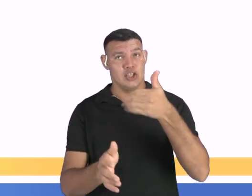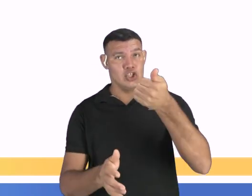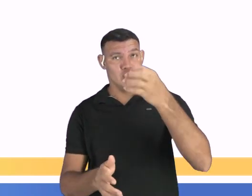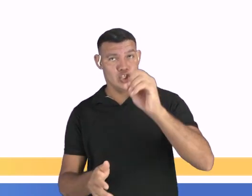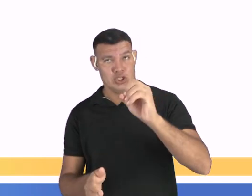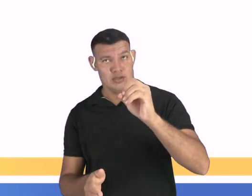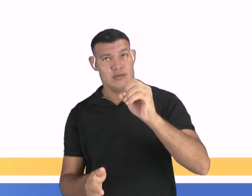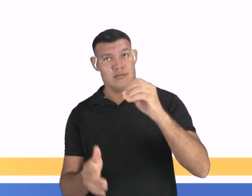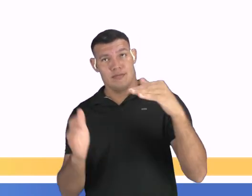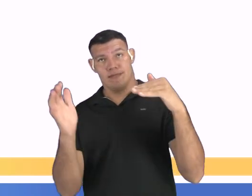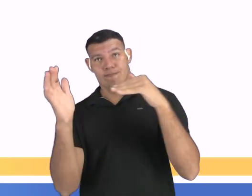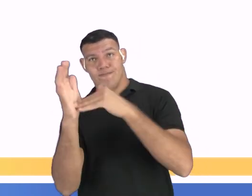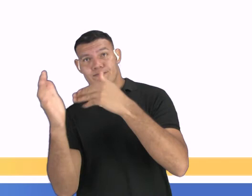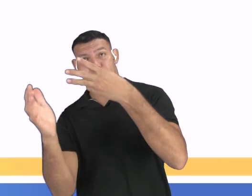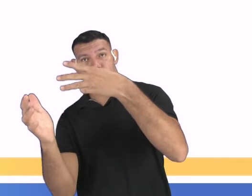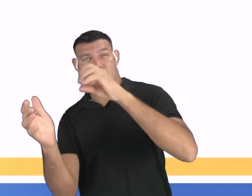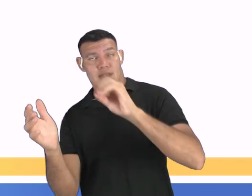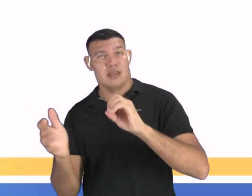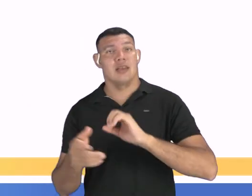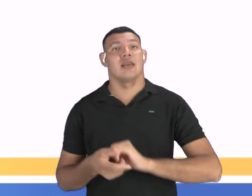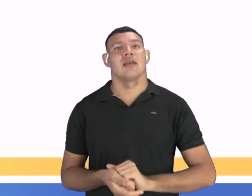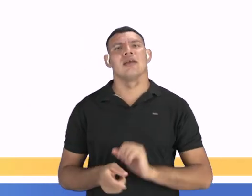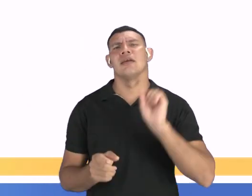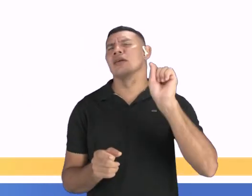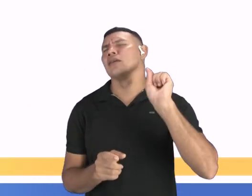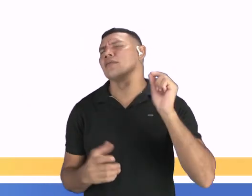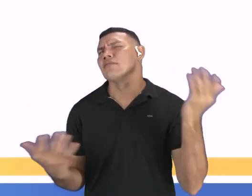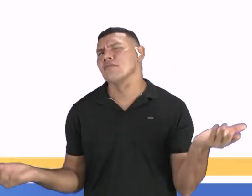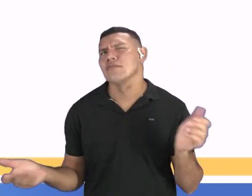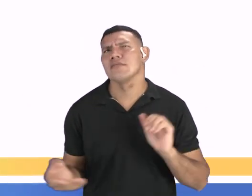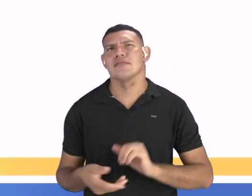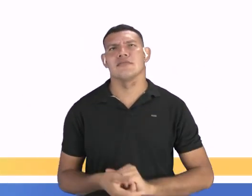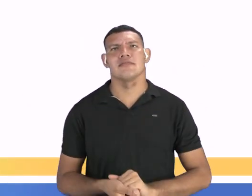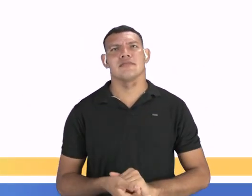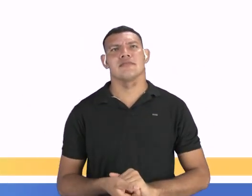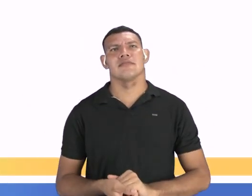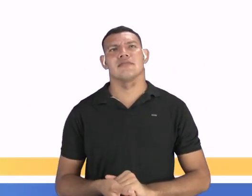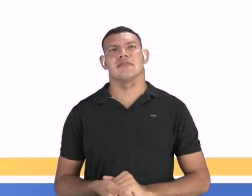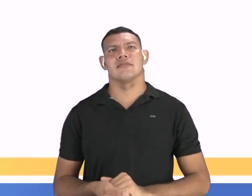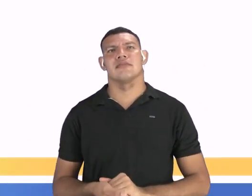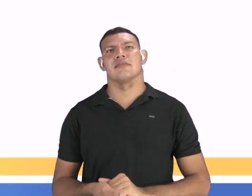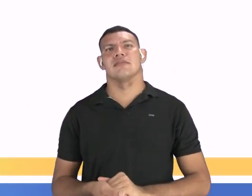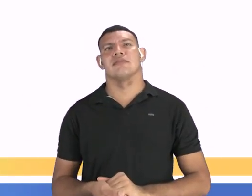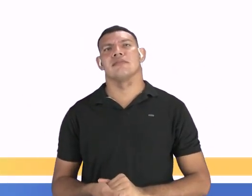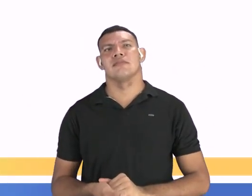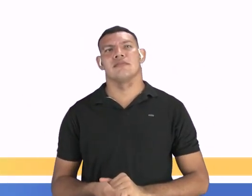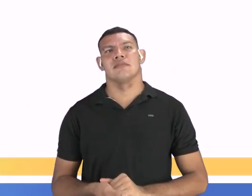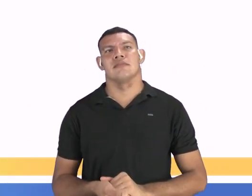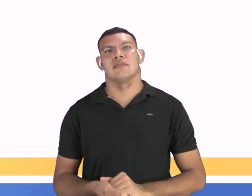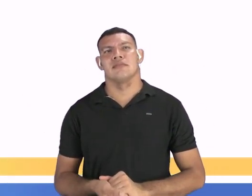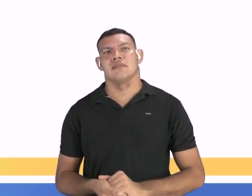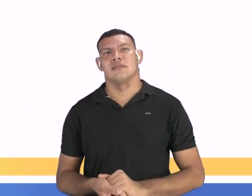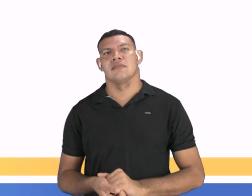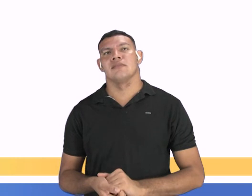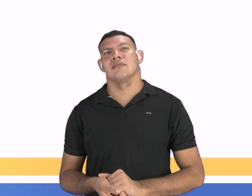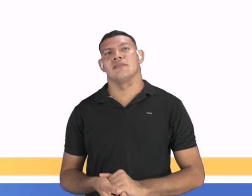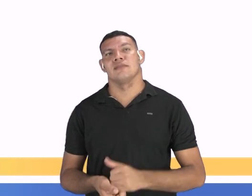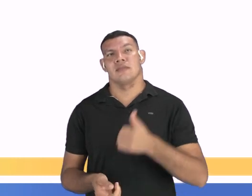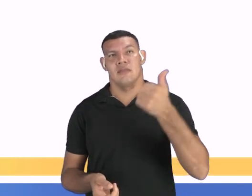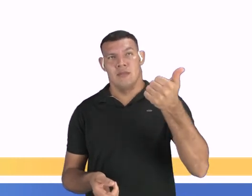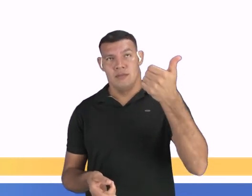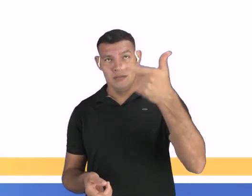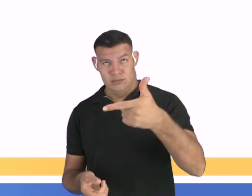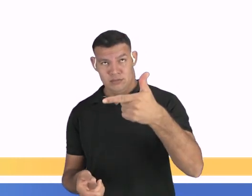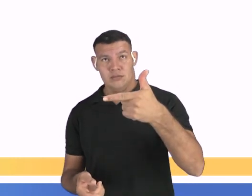observar. Entre 10 e 30, quem estão? Olha só, nós temos, depois do 10, o número 12,